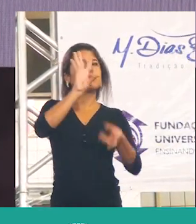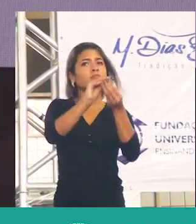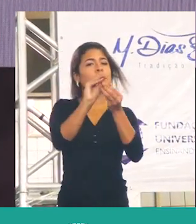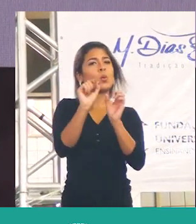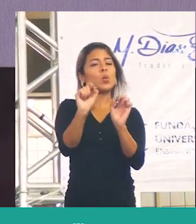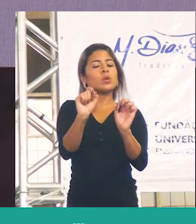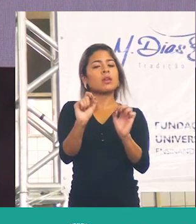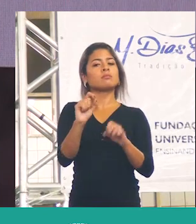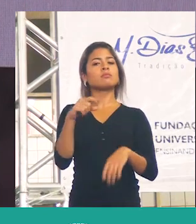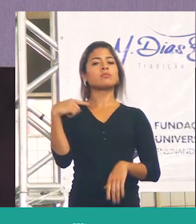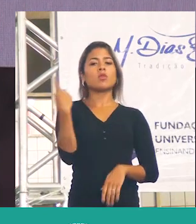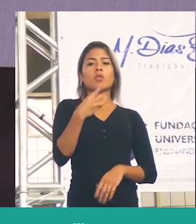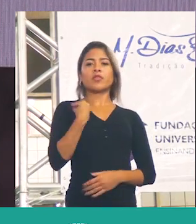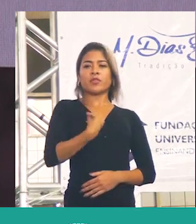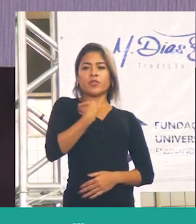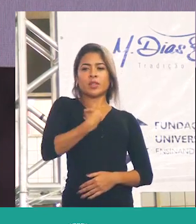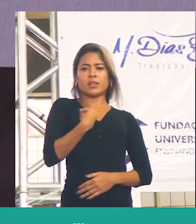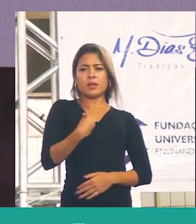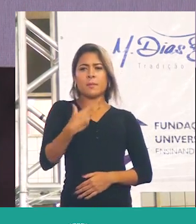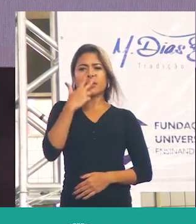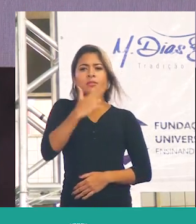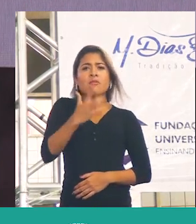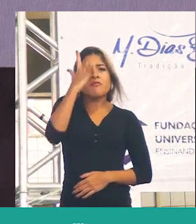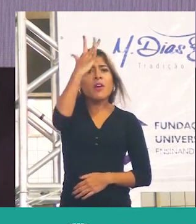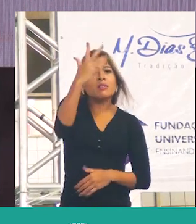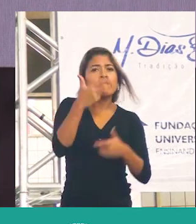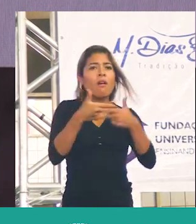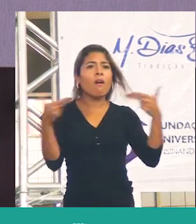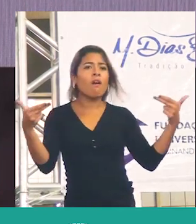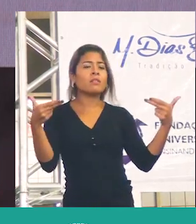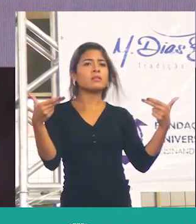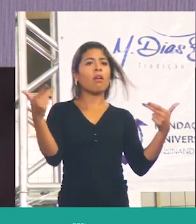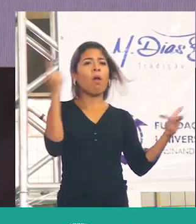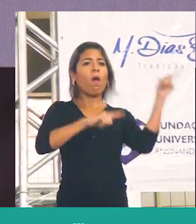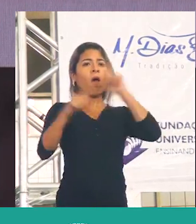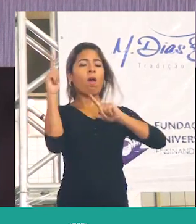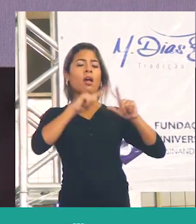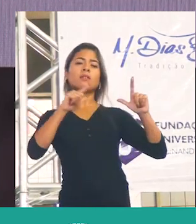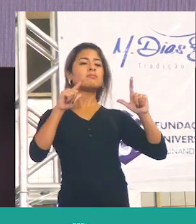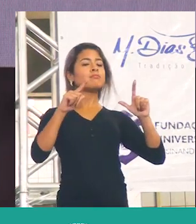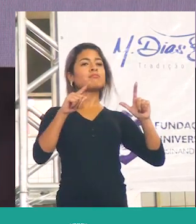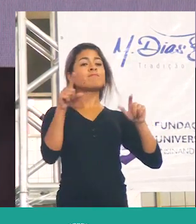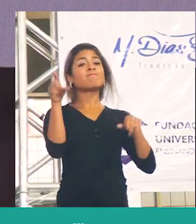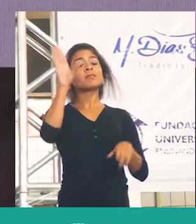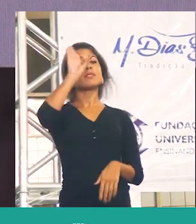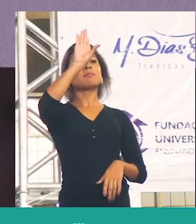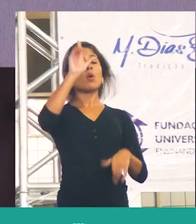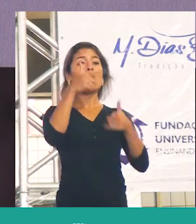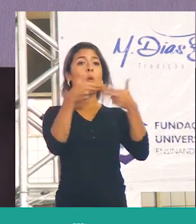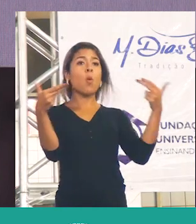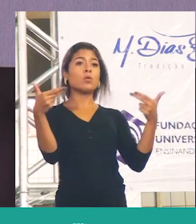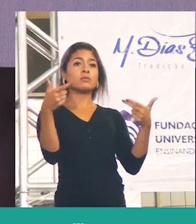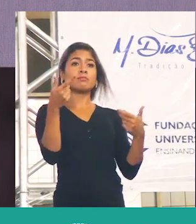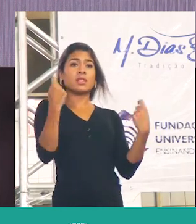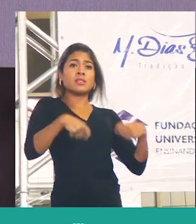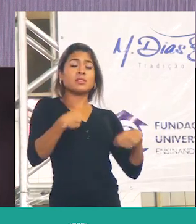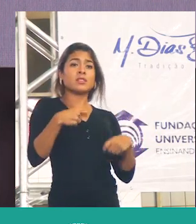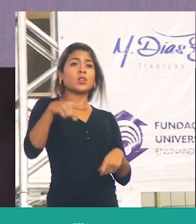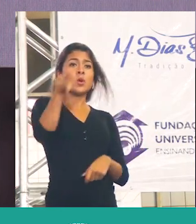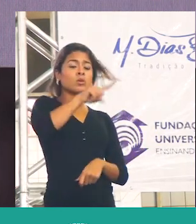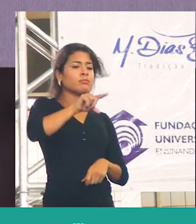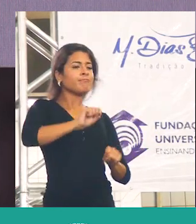vida nada vem fácil. Tudo que vale a pena tem o seu